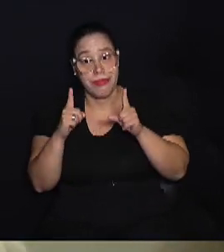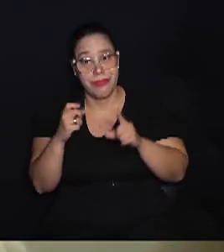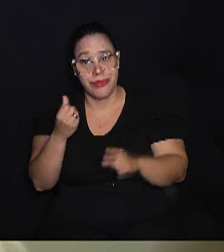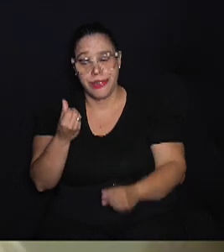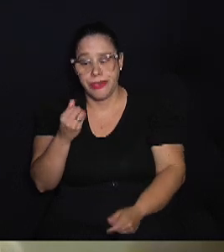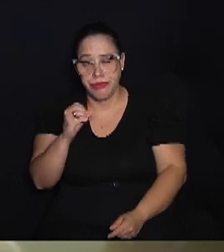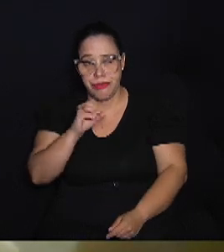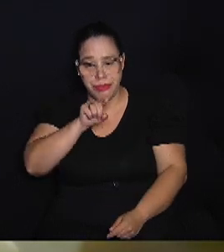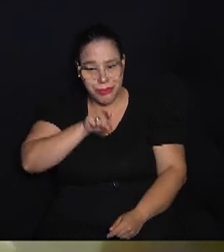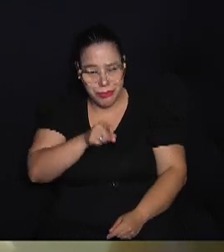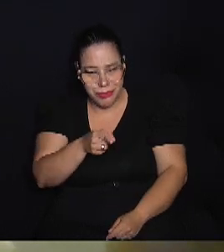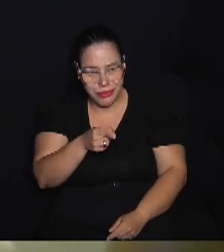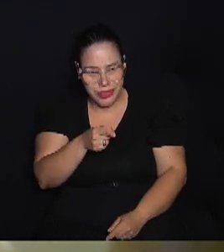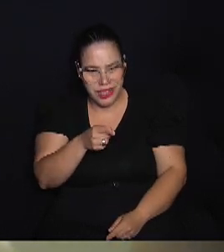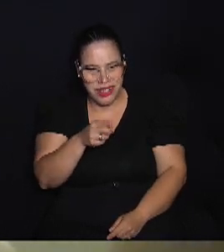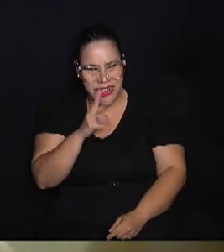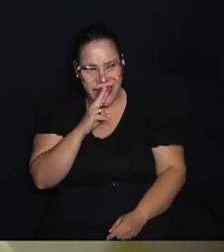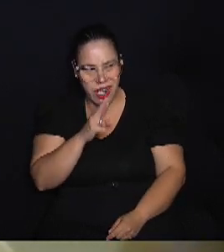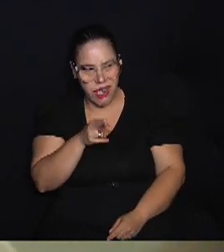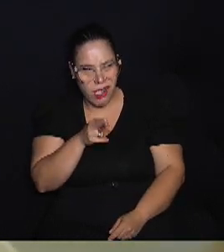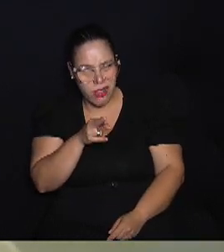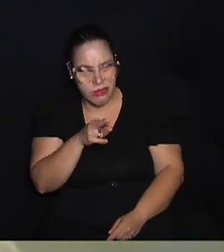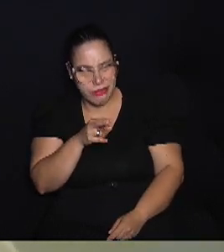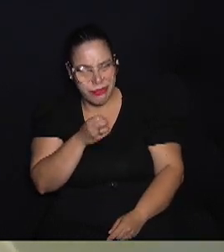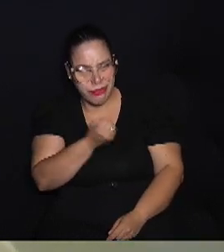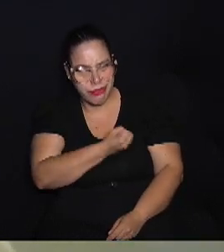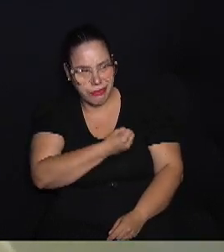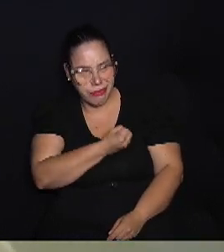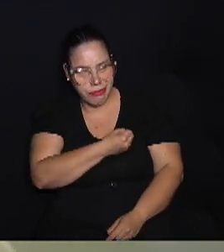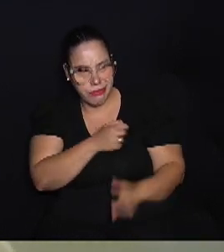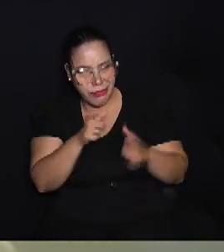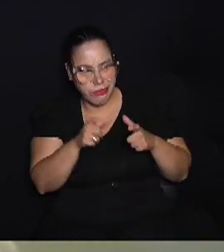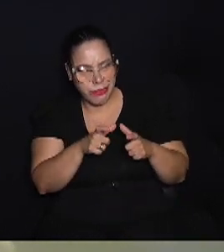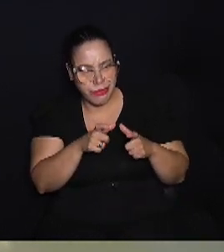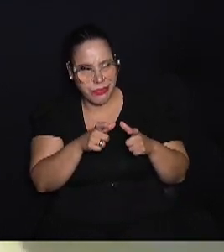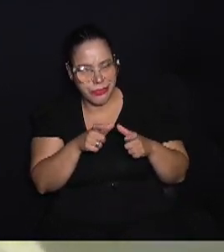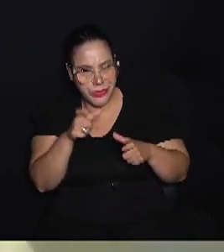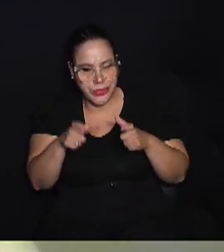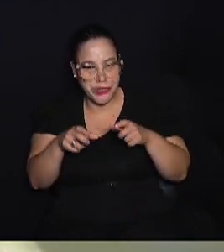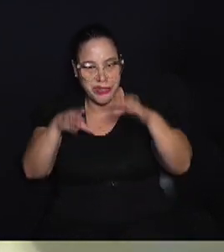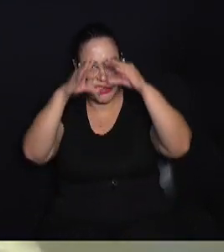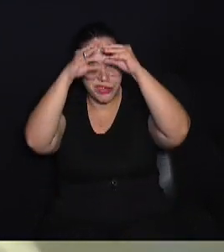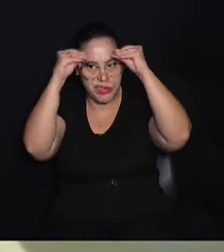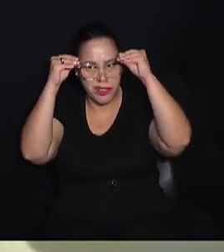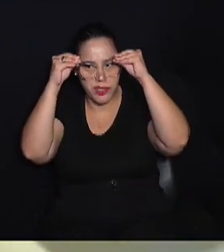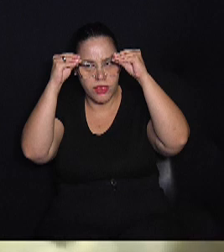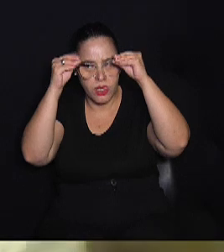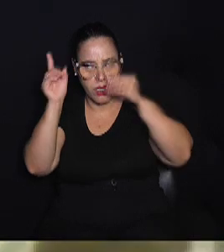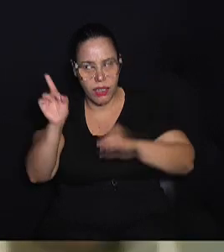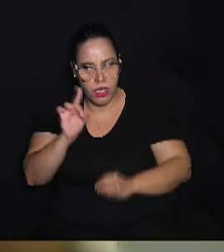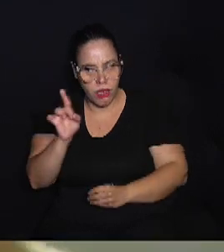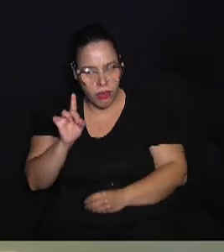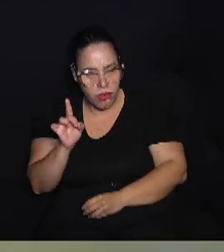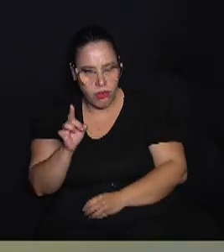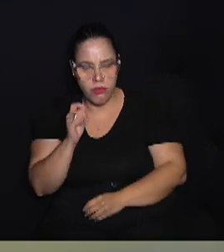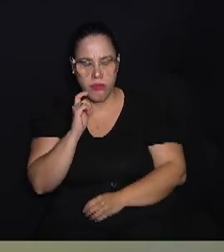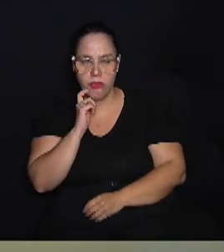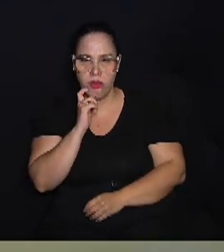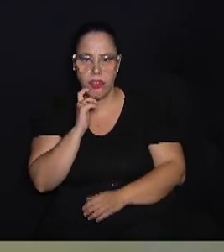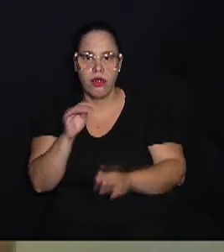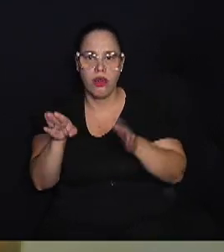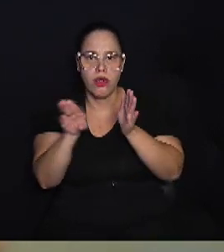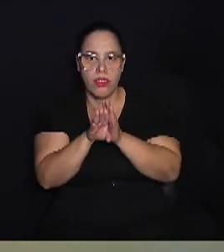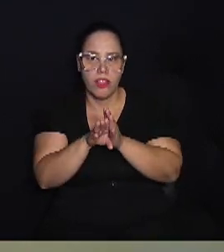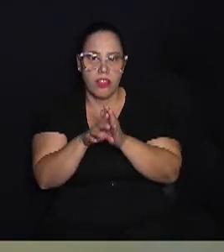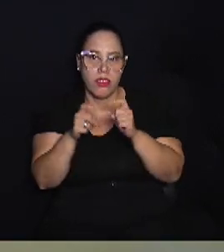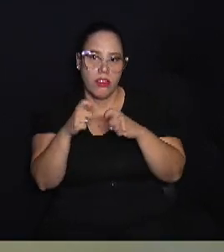casos por ano é a realidade do número de casos com pessoas com Alzheimer? Provavelmente não, porque muitas pessoas chegam no meu